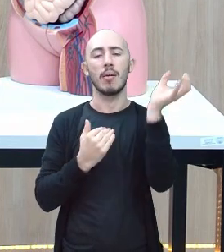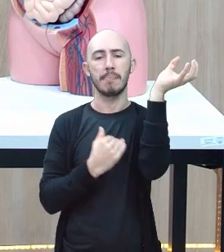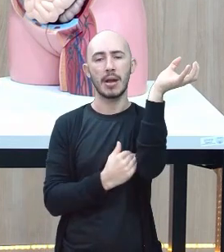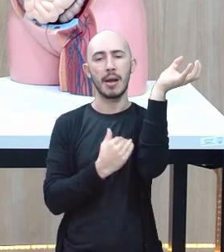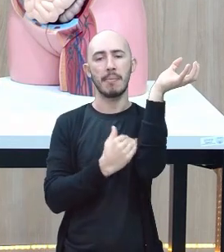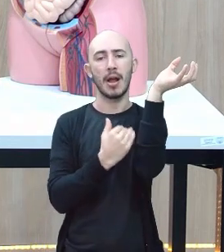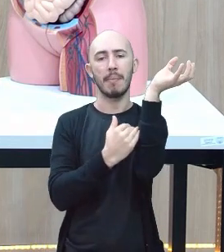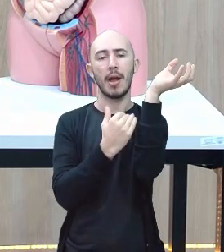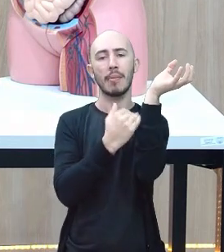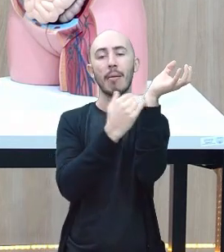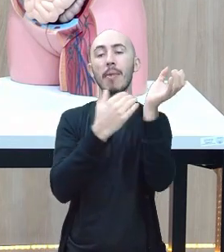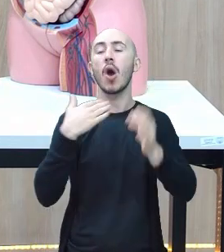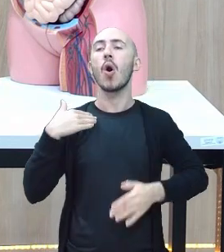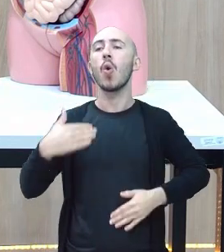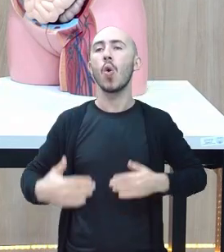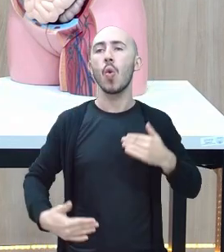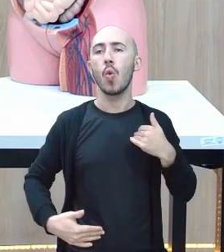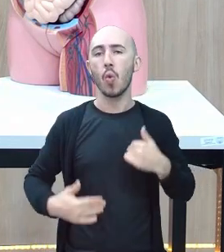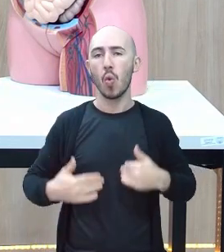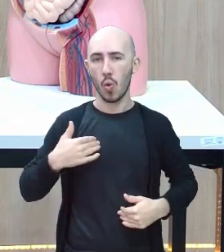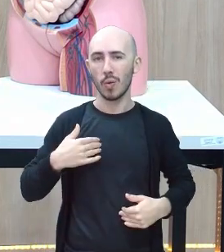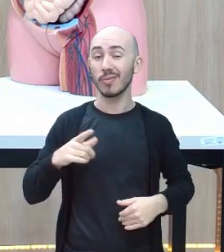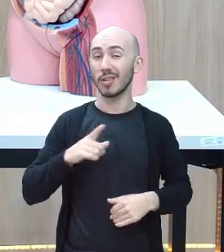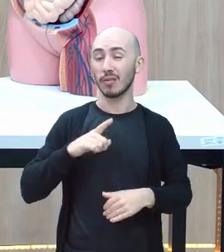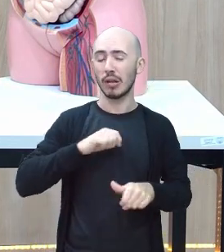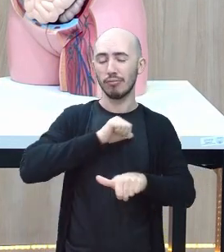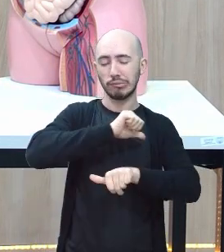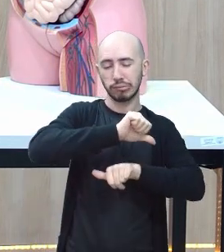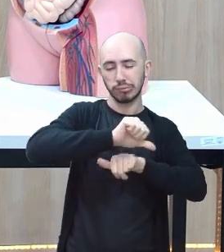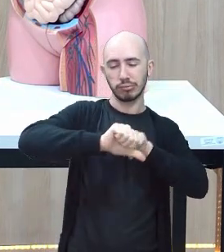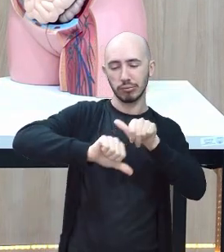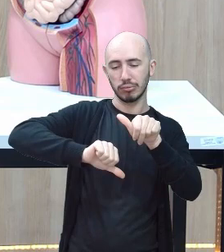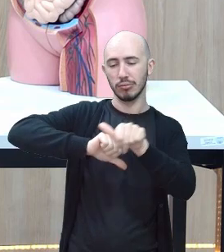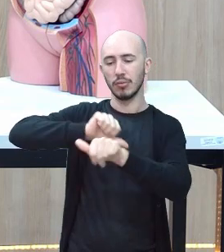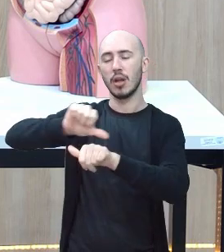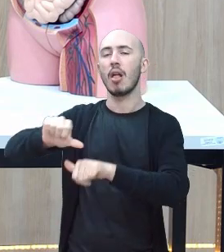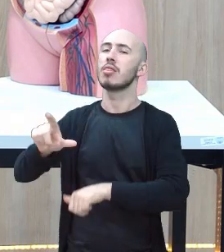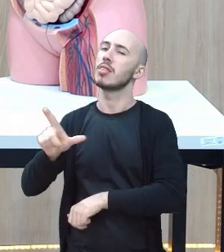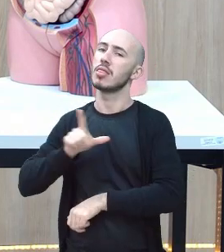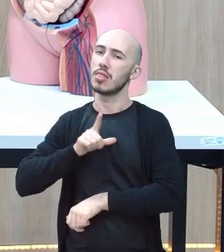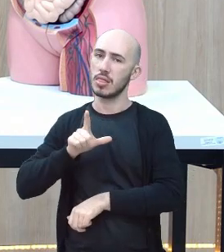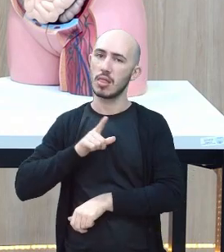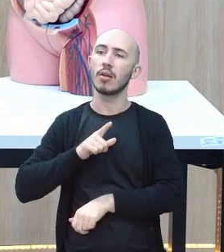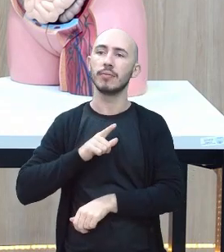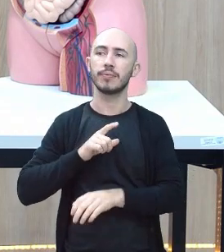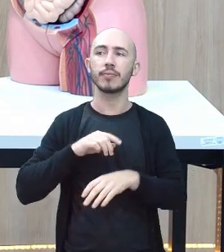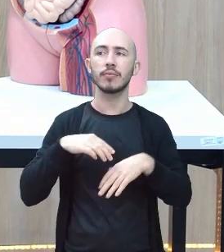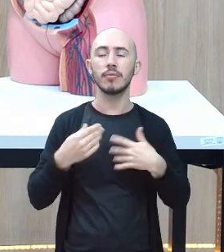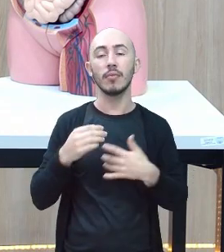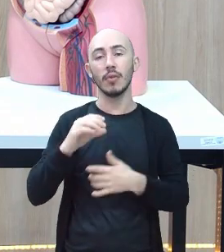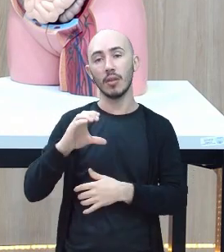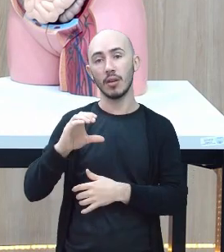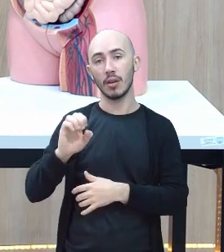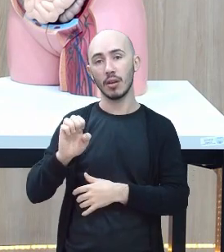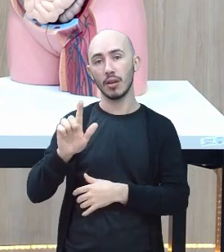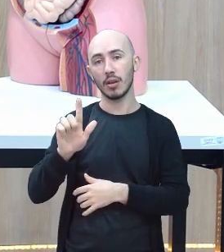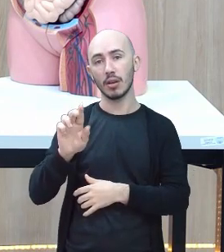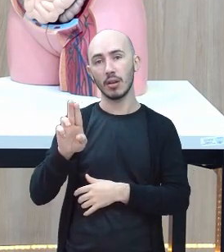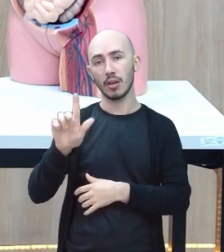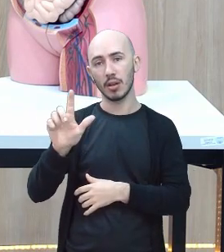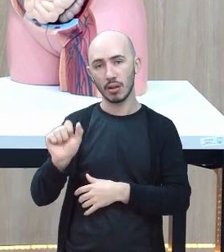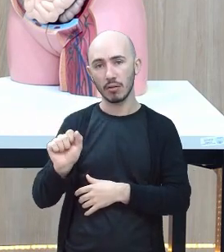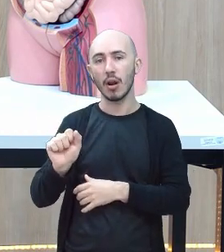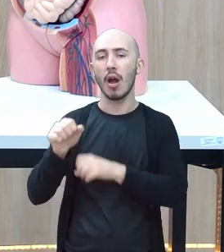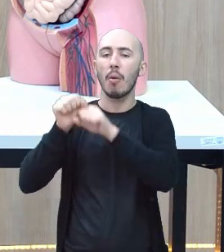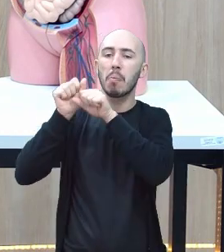ao organismo, houve grande mudança, não é? A gente viu que as células se multiplicaram, foram crescendo, aí